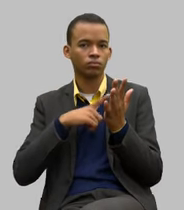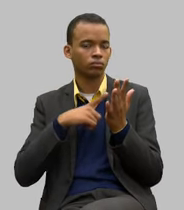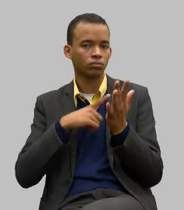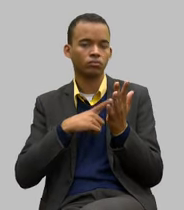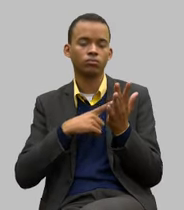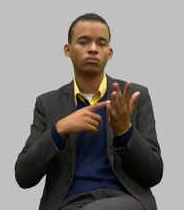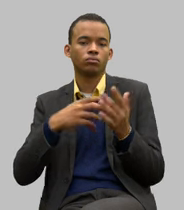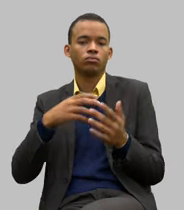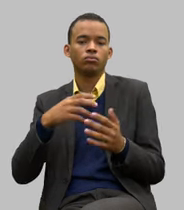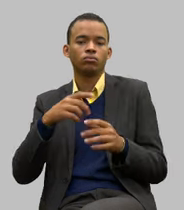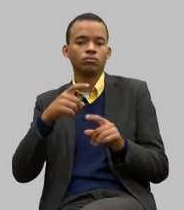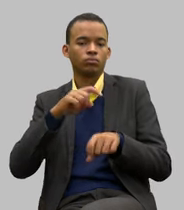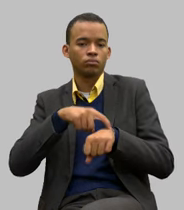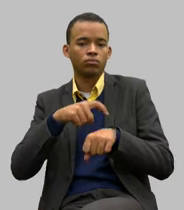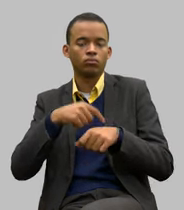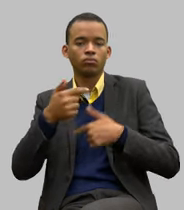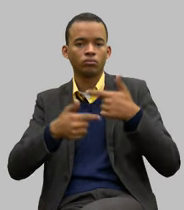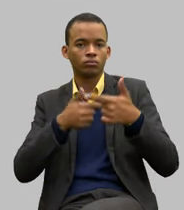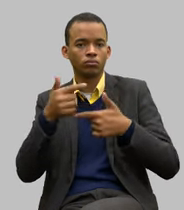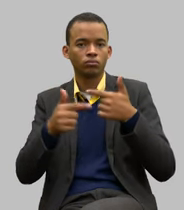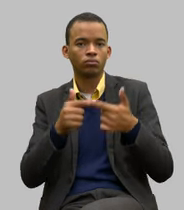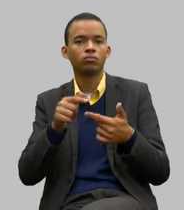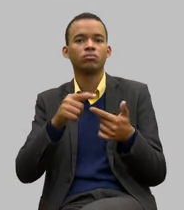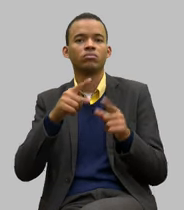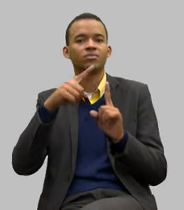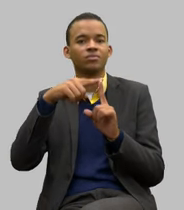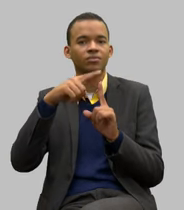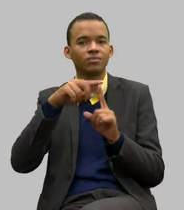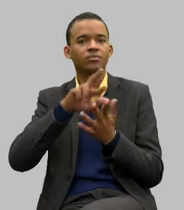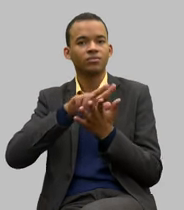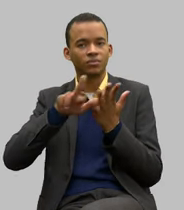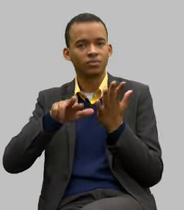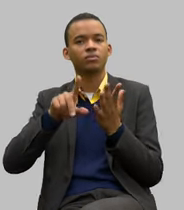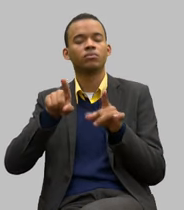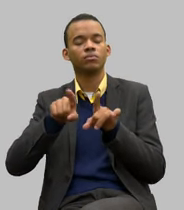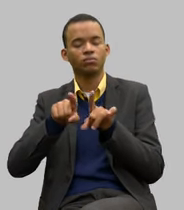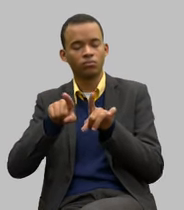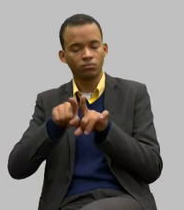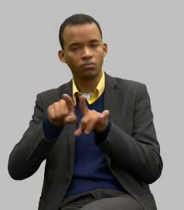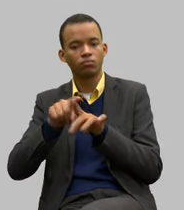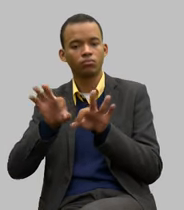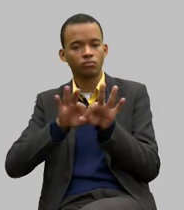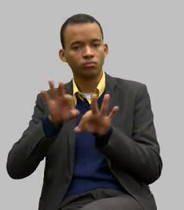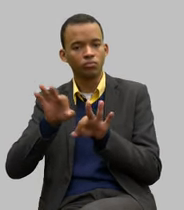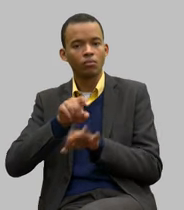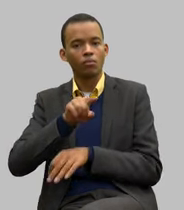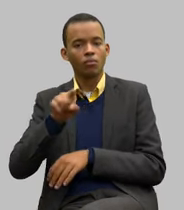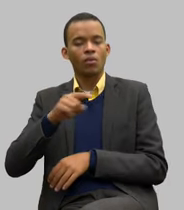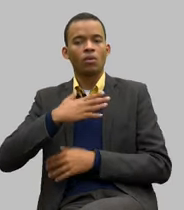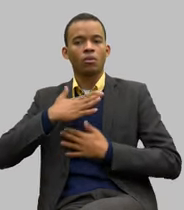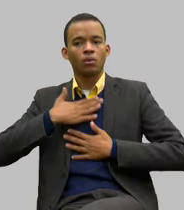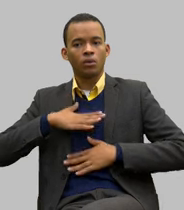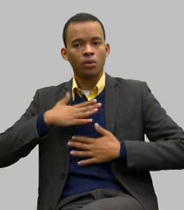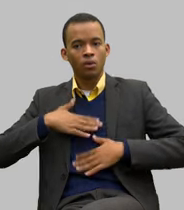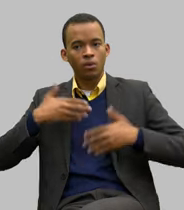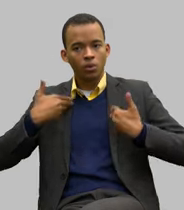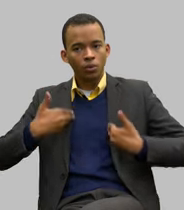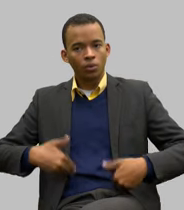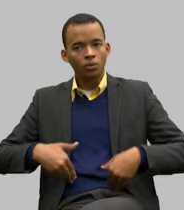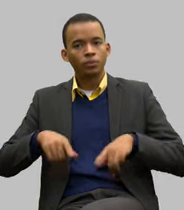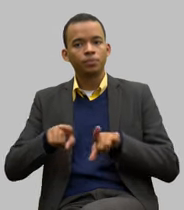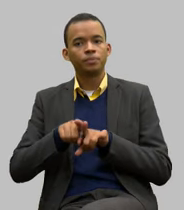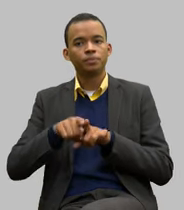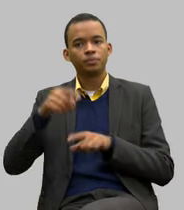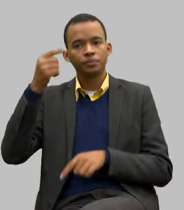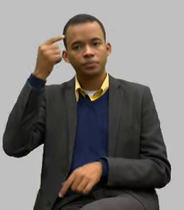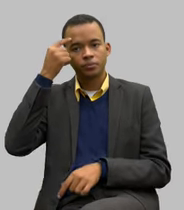gente Garanta a compatibilidade aí com o desconto né o descanso aí físico e mental do Servidor eh com relação também à lei orgânica